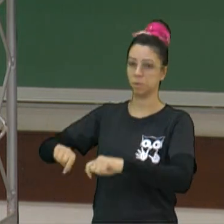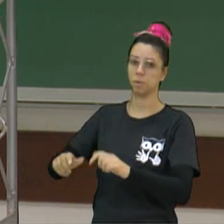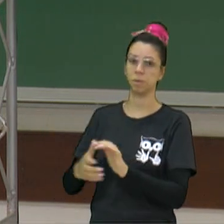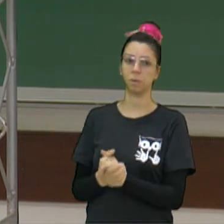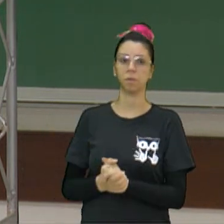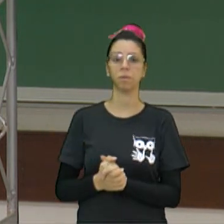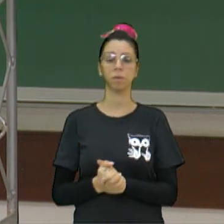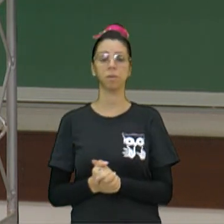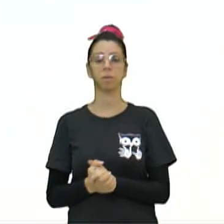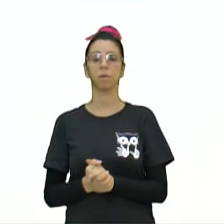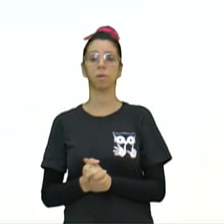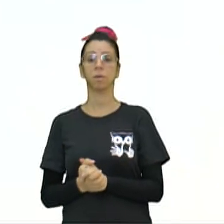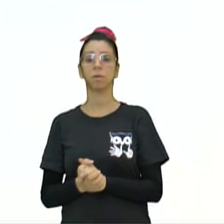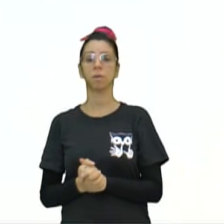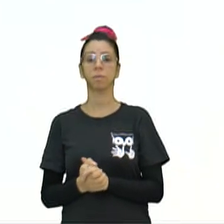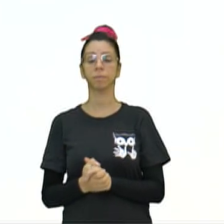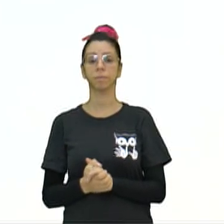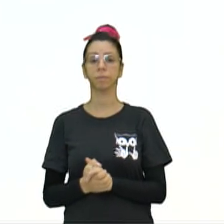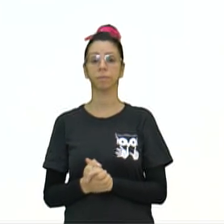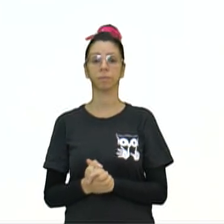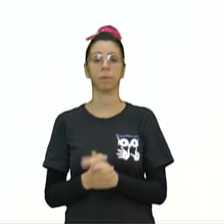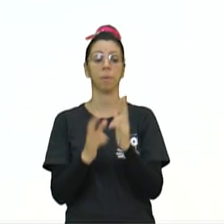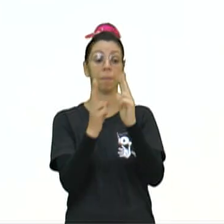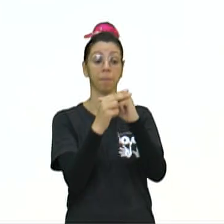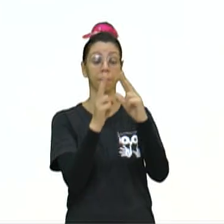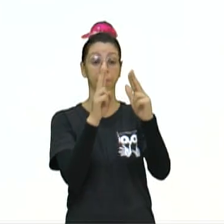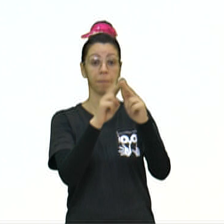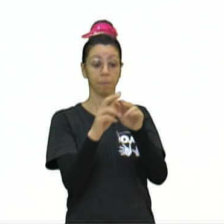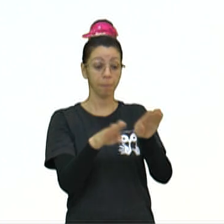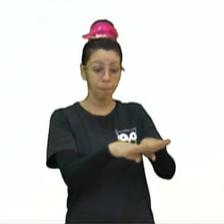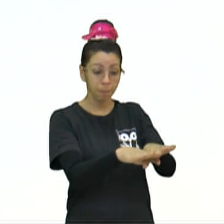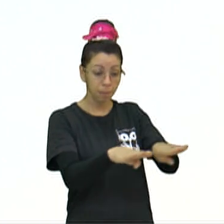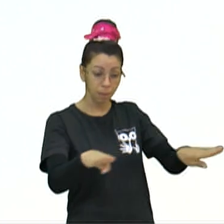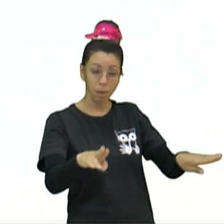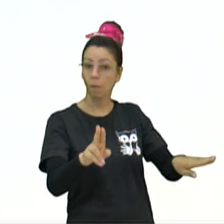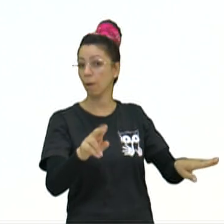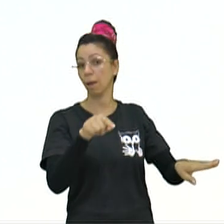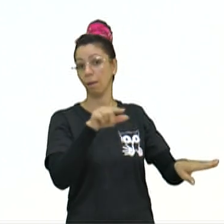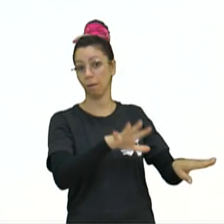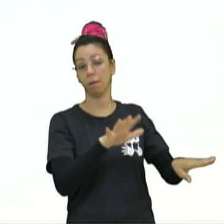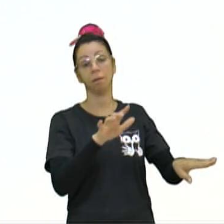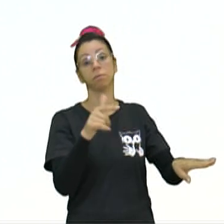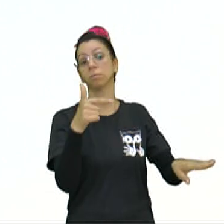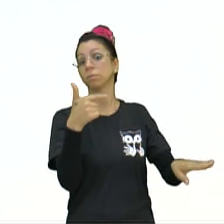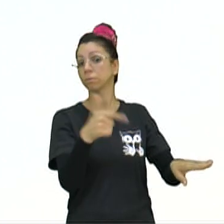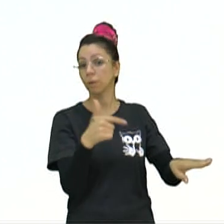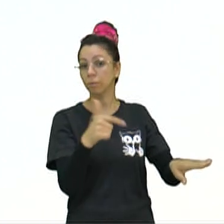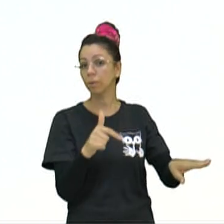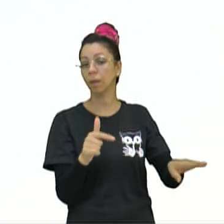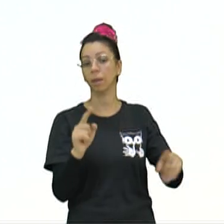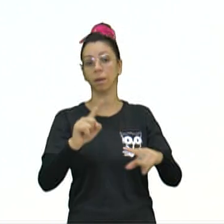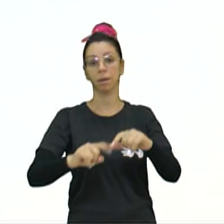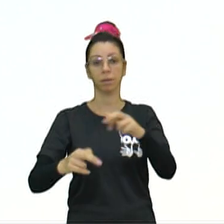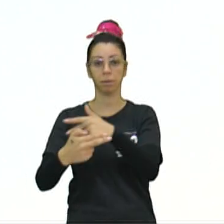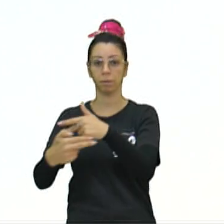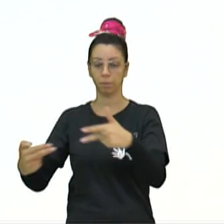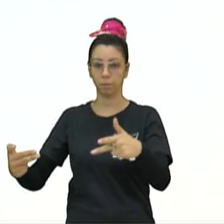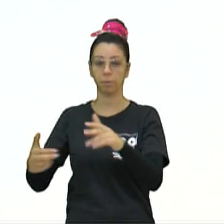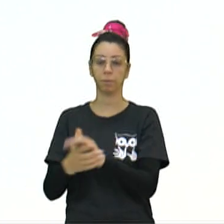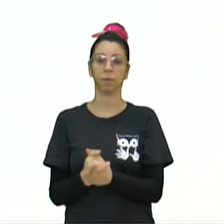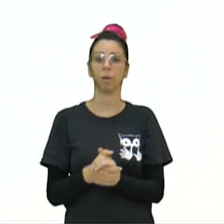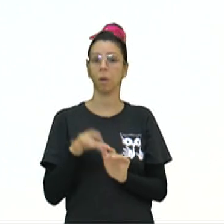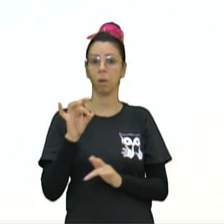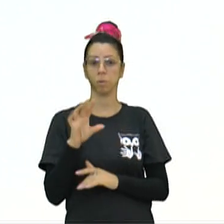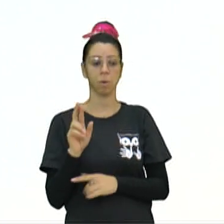o Pilates solo, ele é uma das modalidades que não utiliza de equipamentos. Então, ele é realizado apenas no